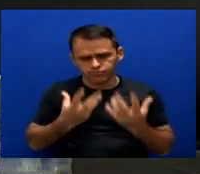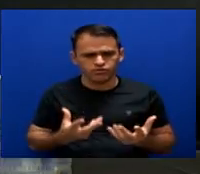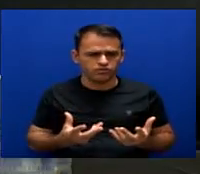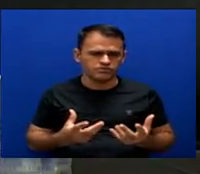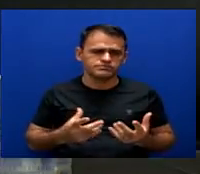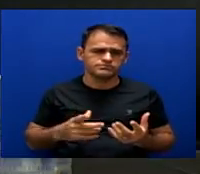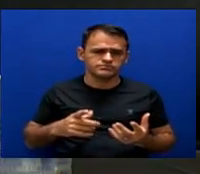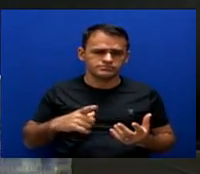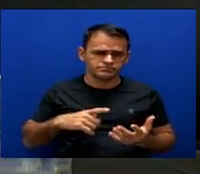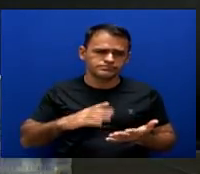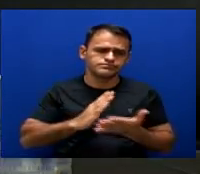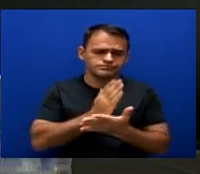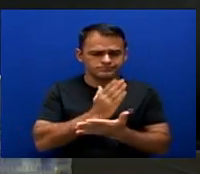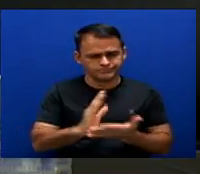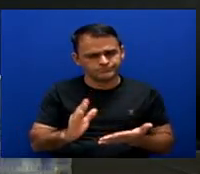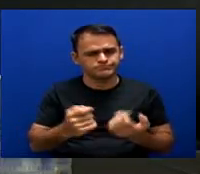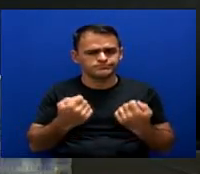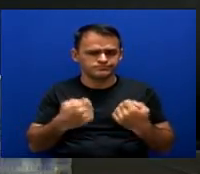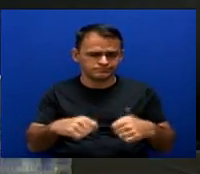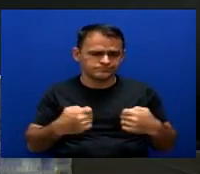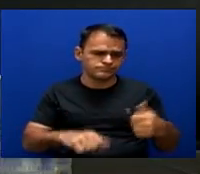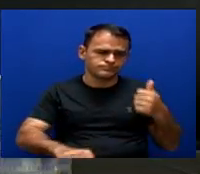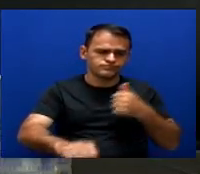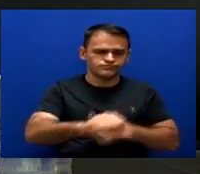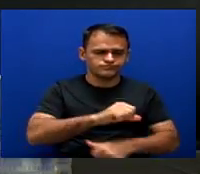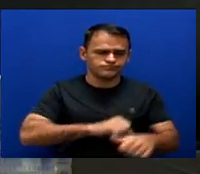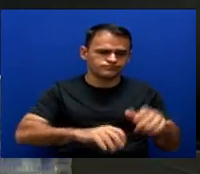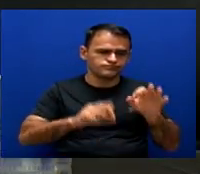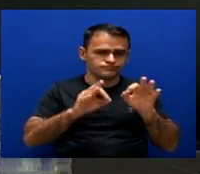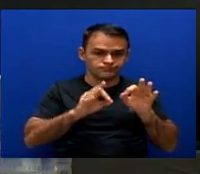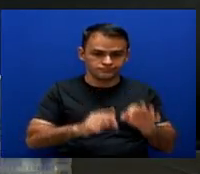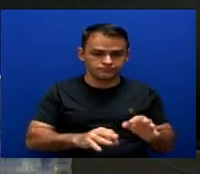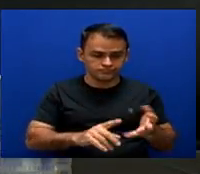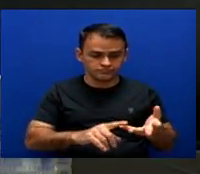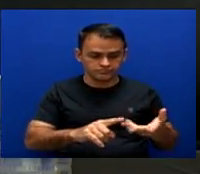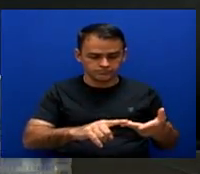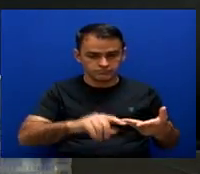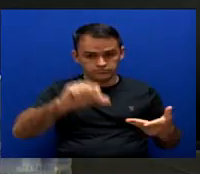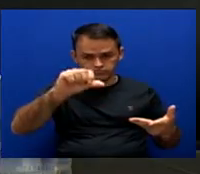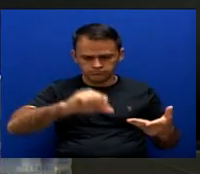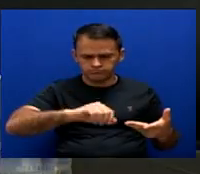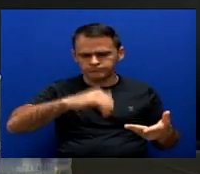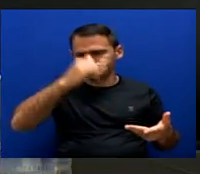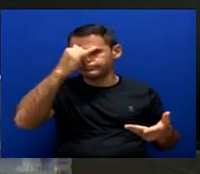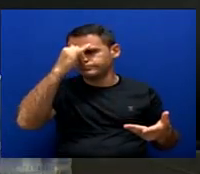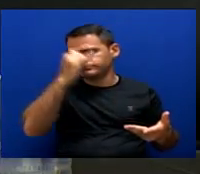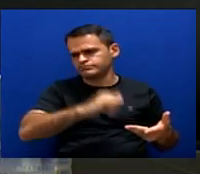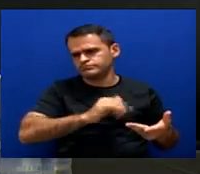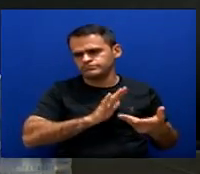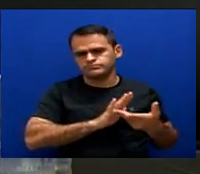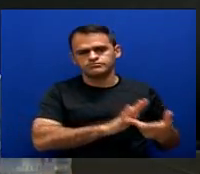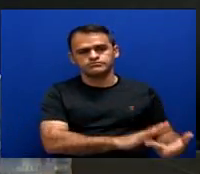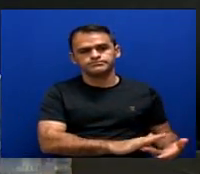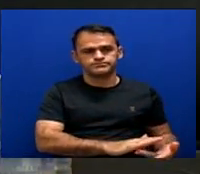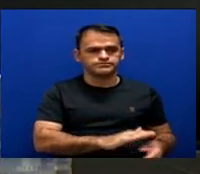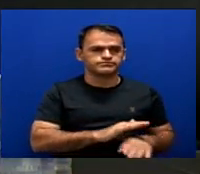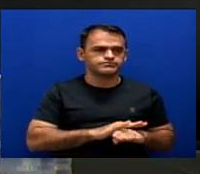muita coisa para ser corrigida e para se evitarem em outros locais onde isso seja acontecendo